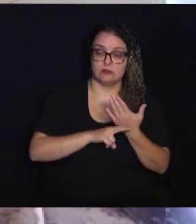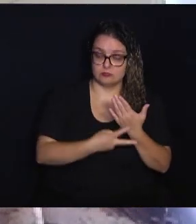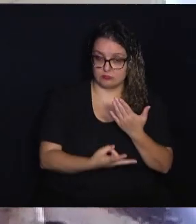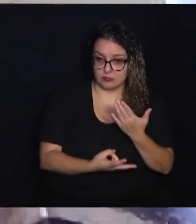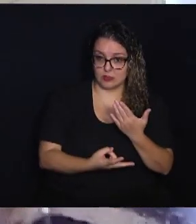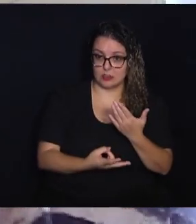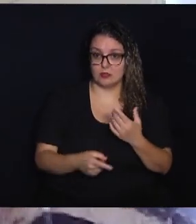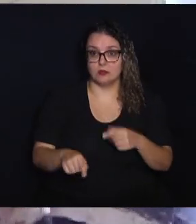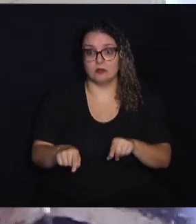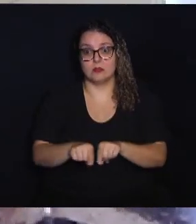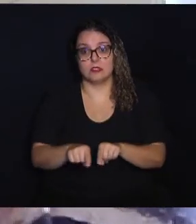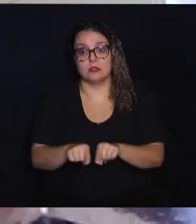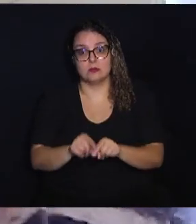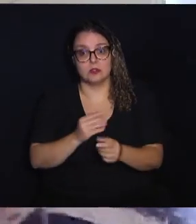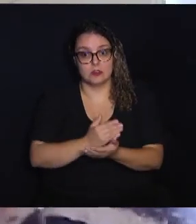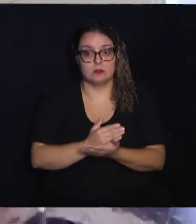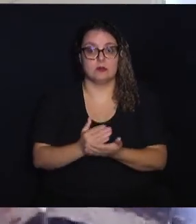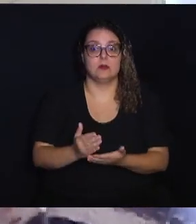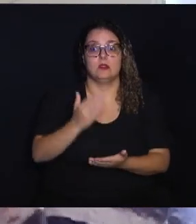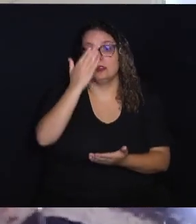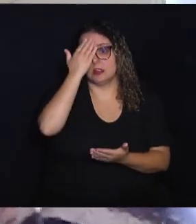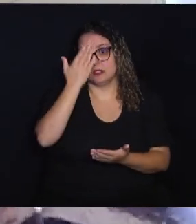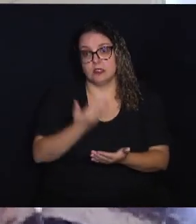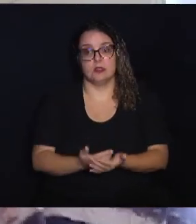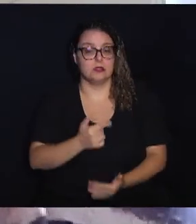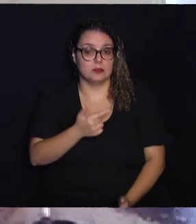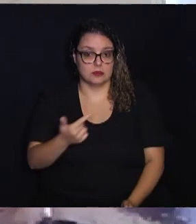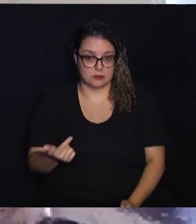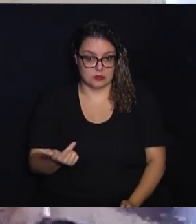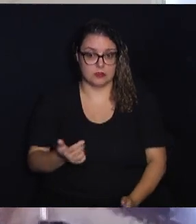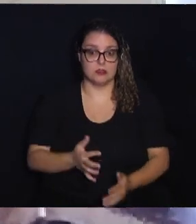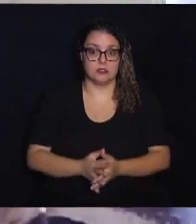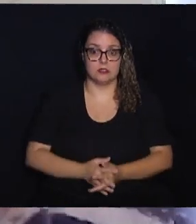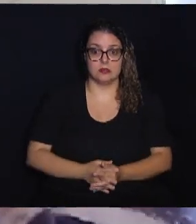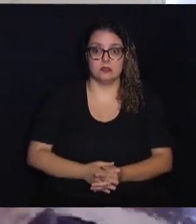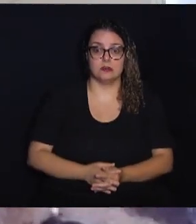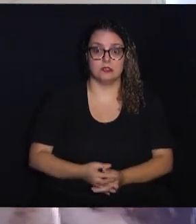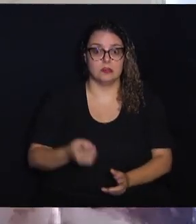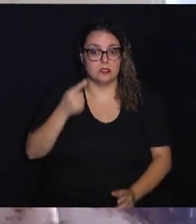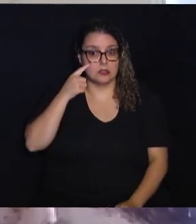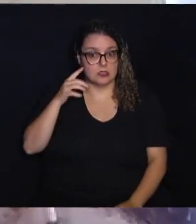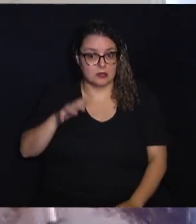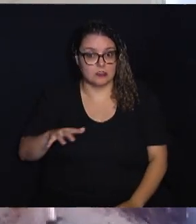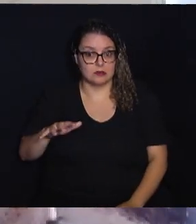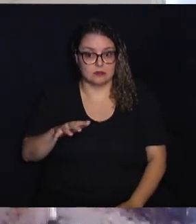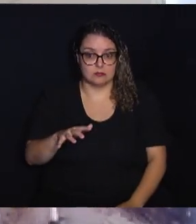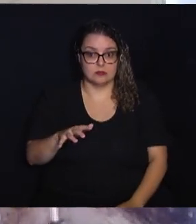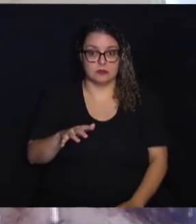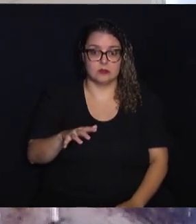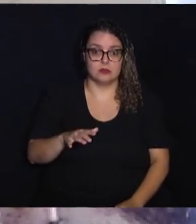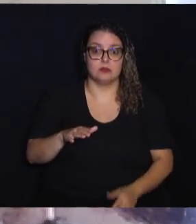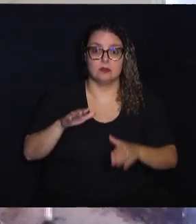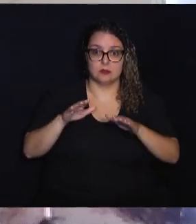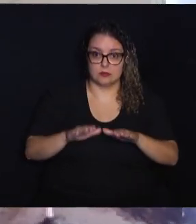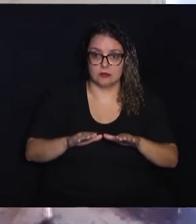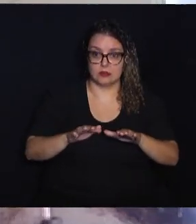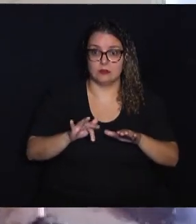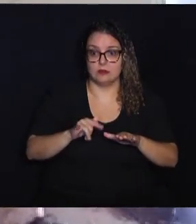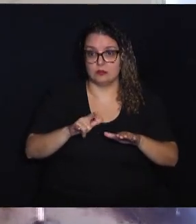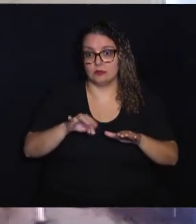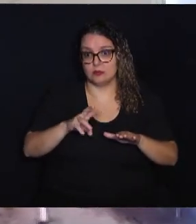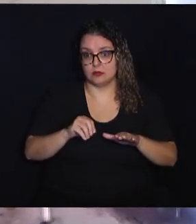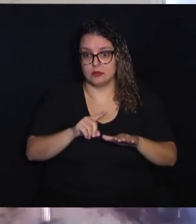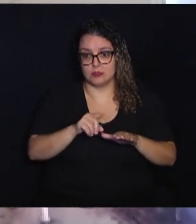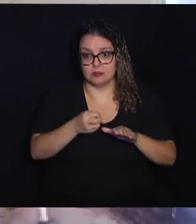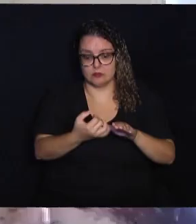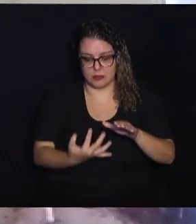impacto, mas a princípio a gente acredita que não teria. E a ideia é que a proteína ela fique no